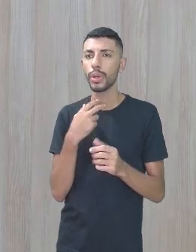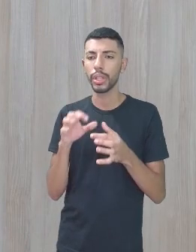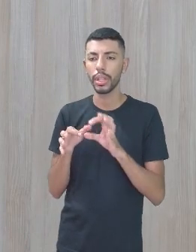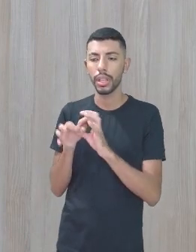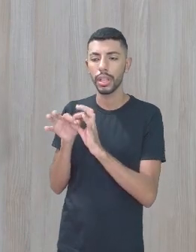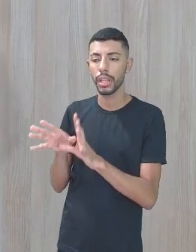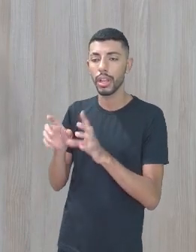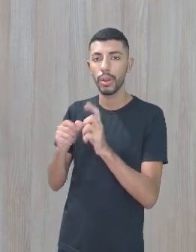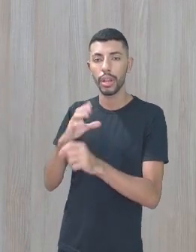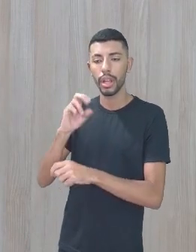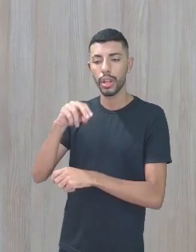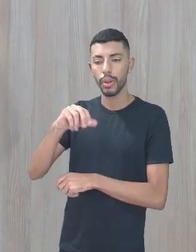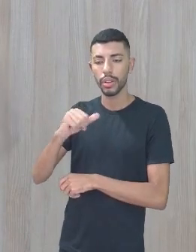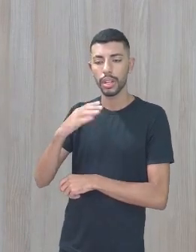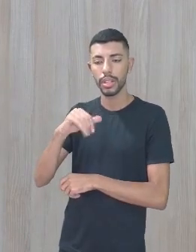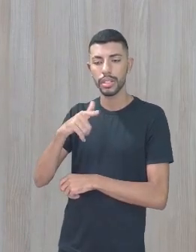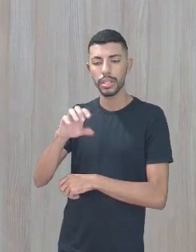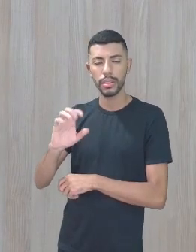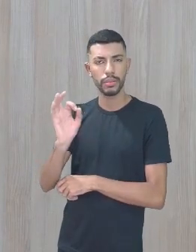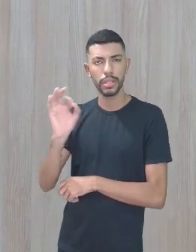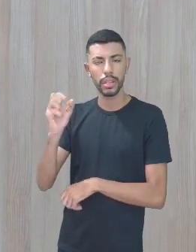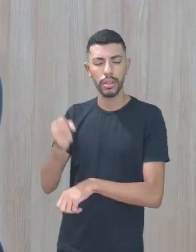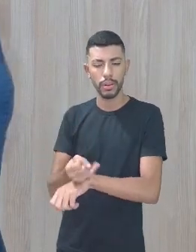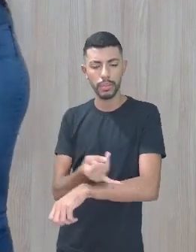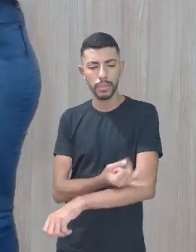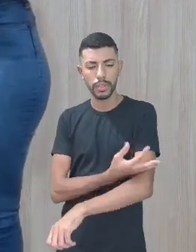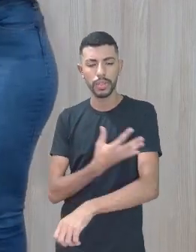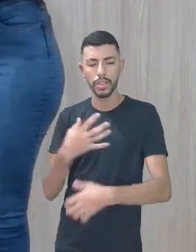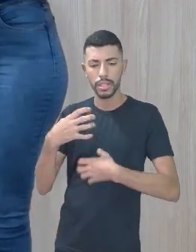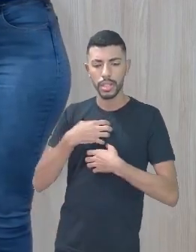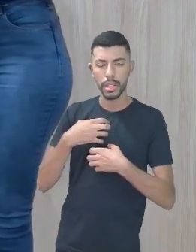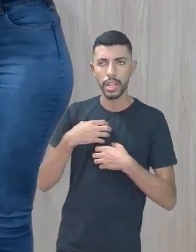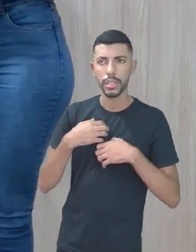conação, emoções, sensações e afetos.